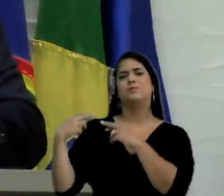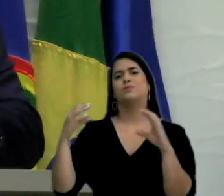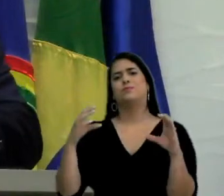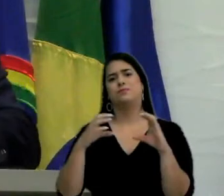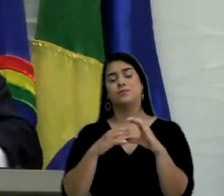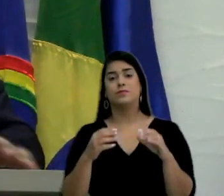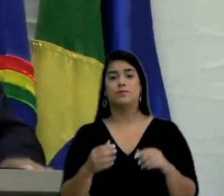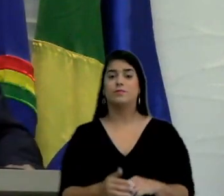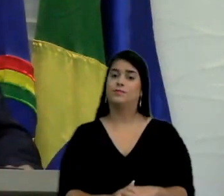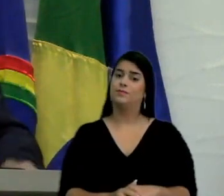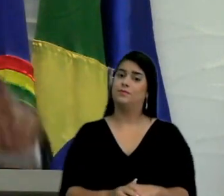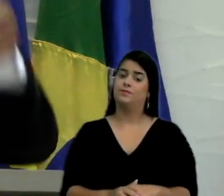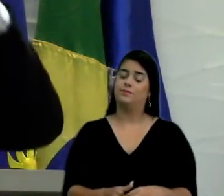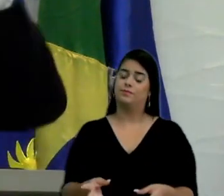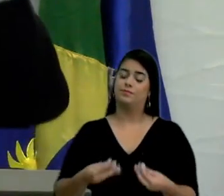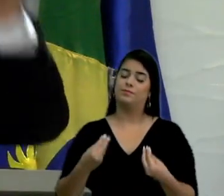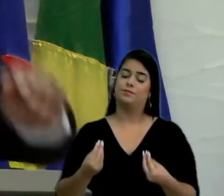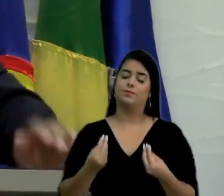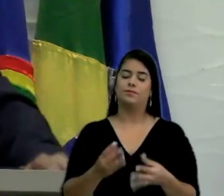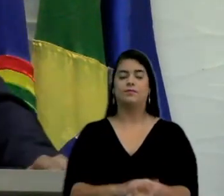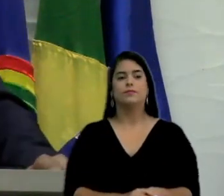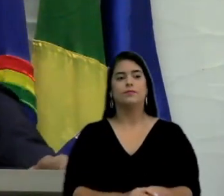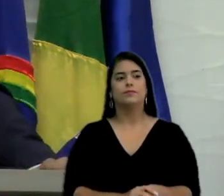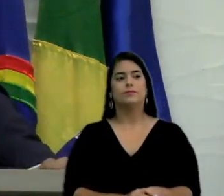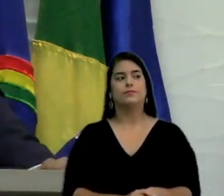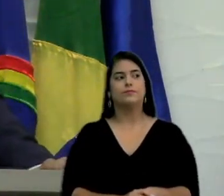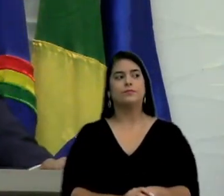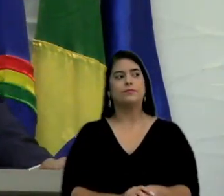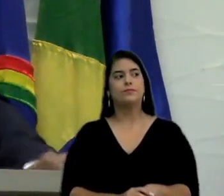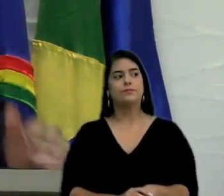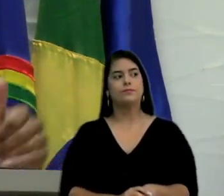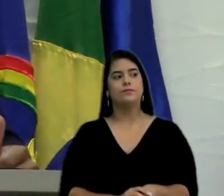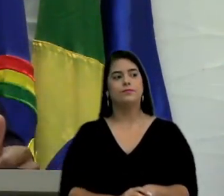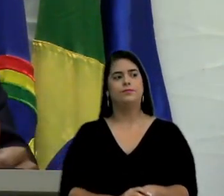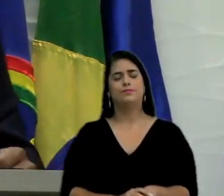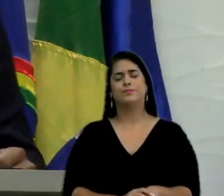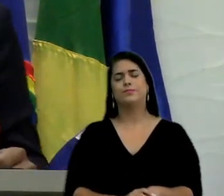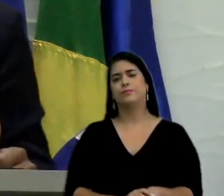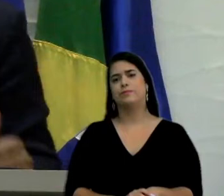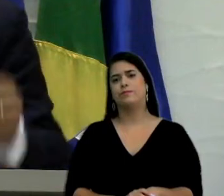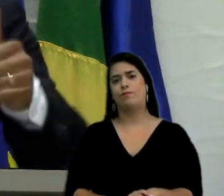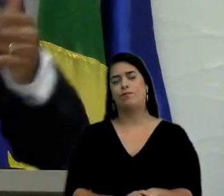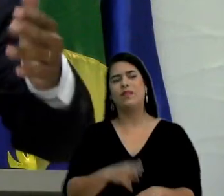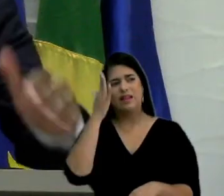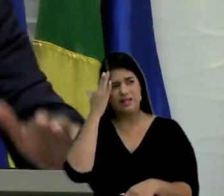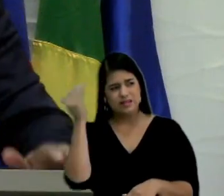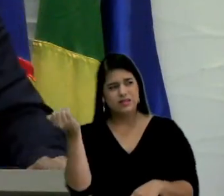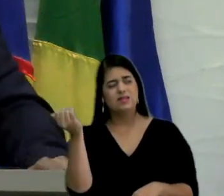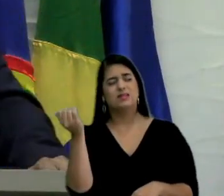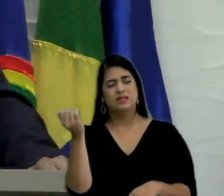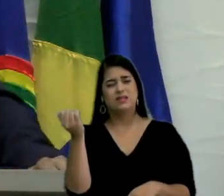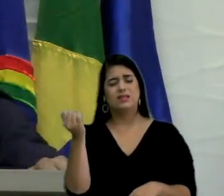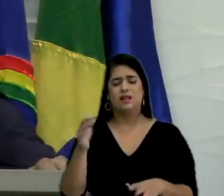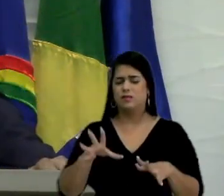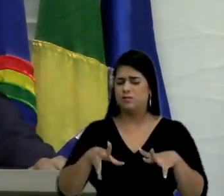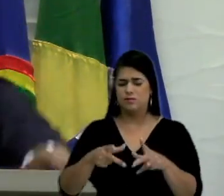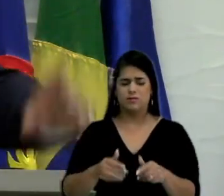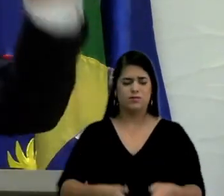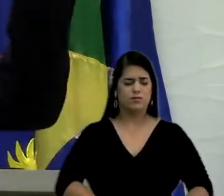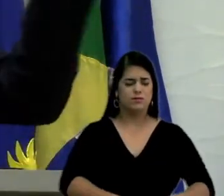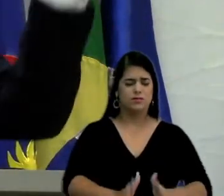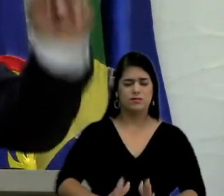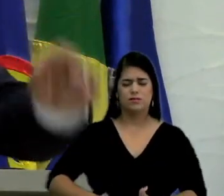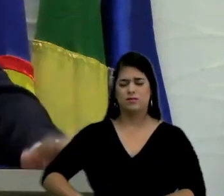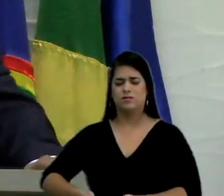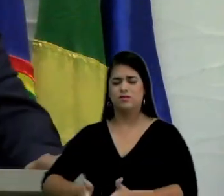tem outra eu acho interessante eu sei que toda estrada precisa de recapeamento mas